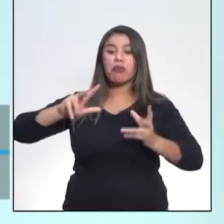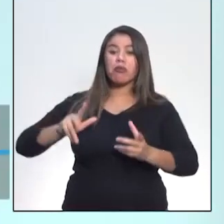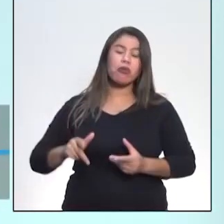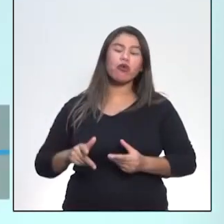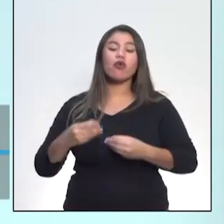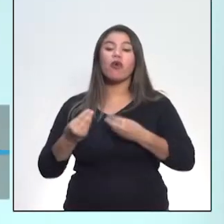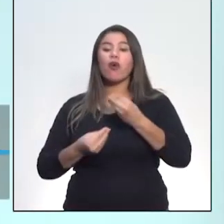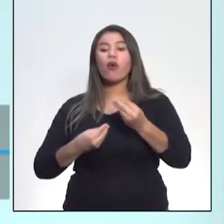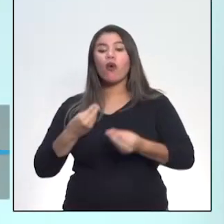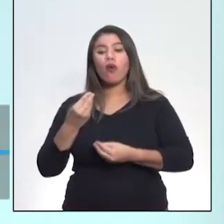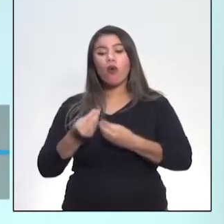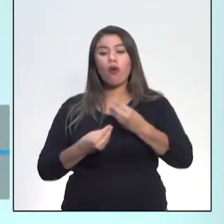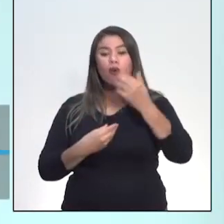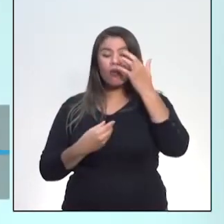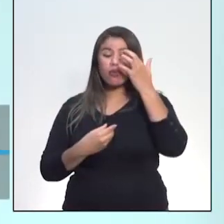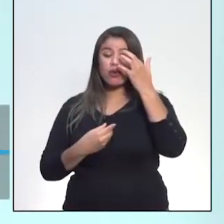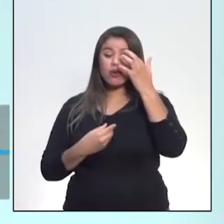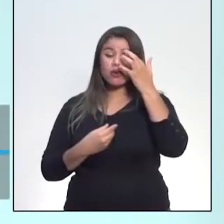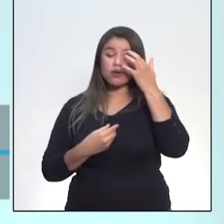que ele